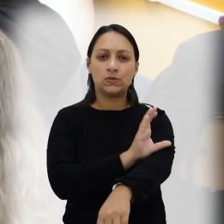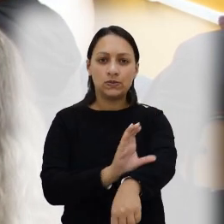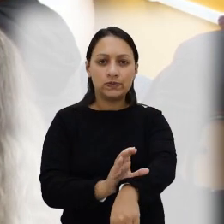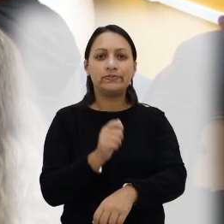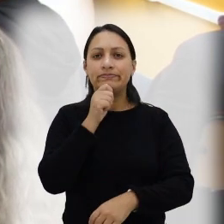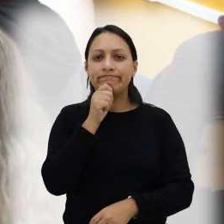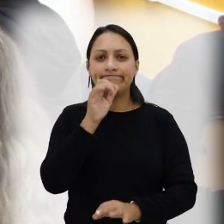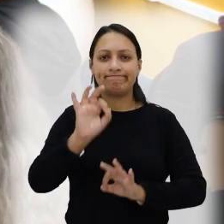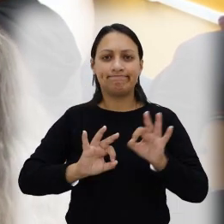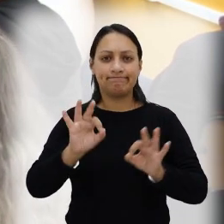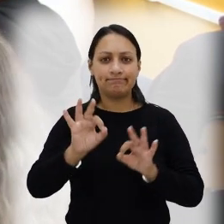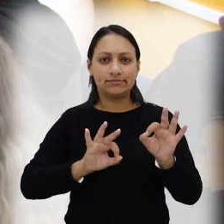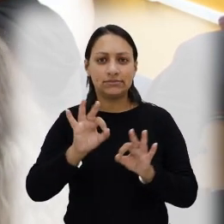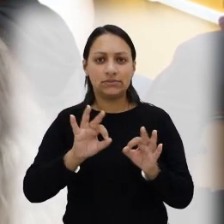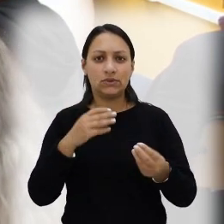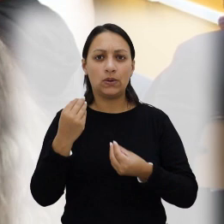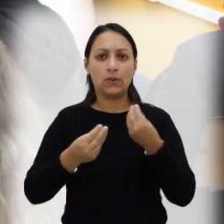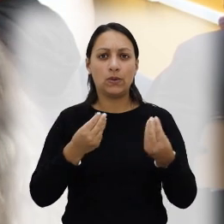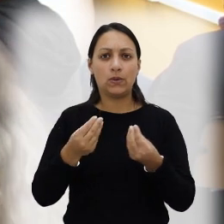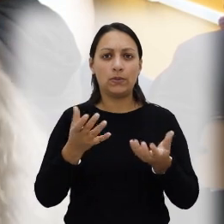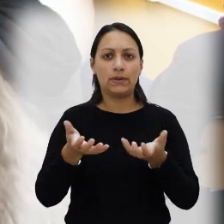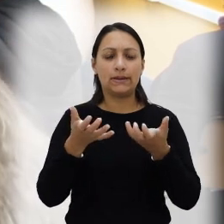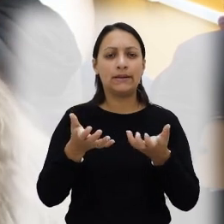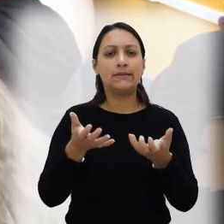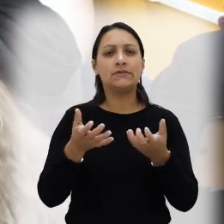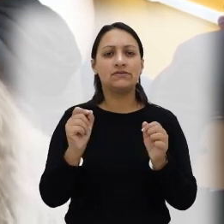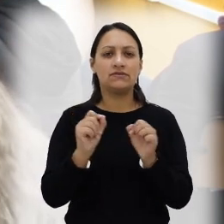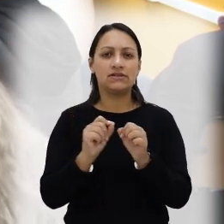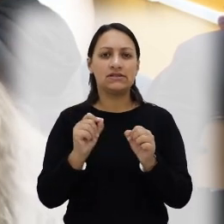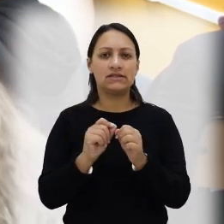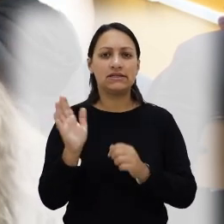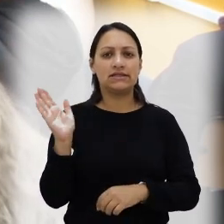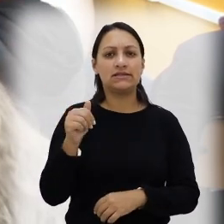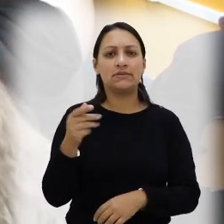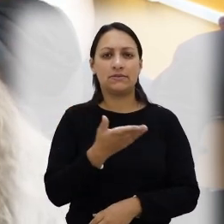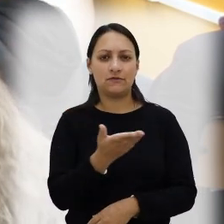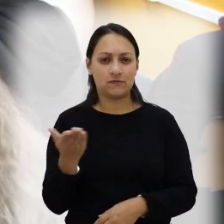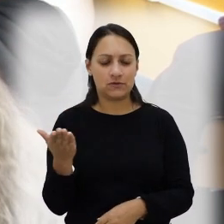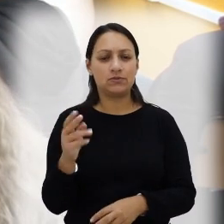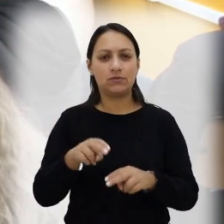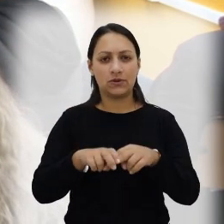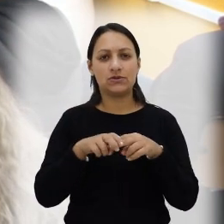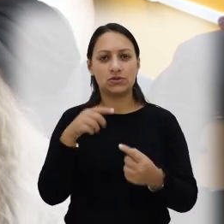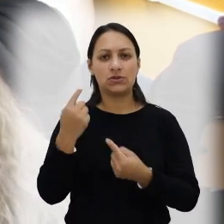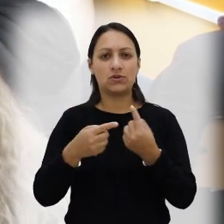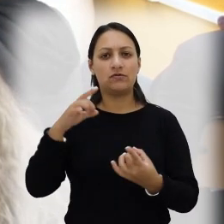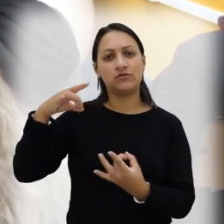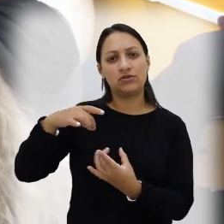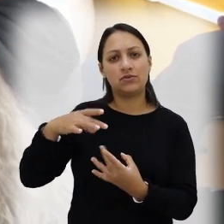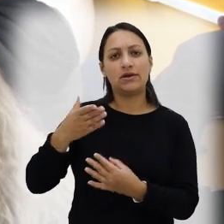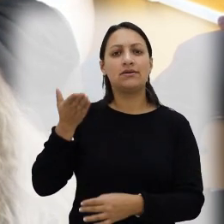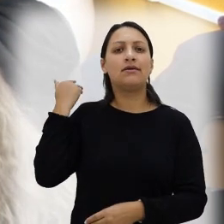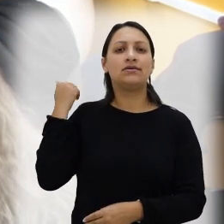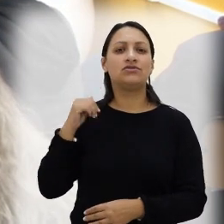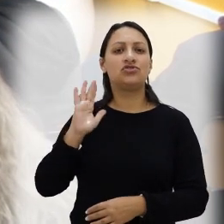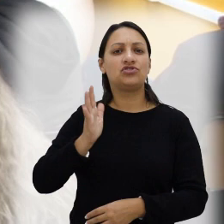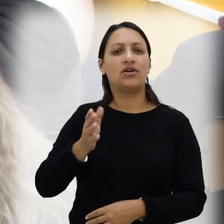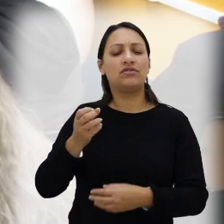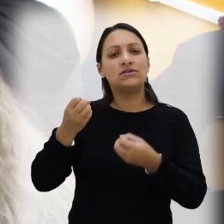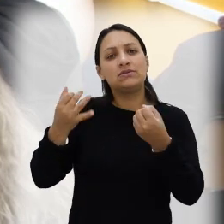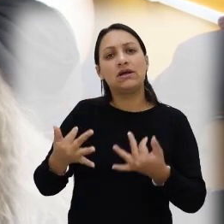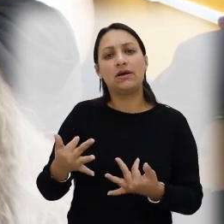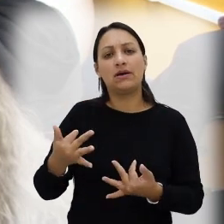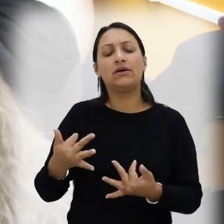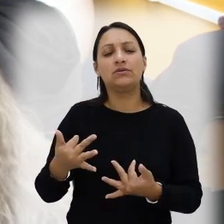ainda formatando como que a gente pretende trazer ele para vocês, por conta de alguns feedbacks anteriores que a gente recebeu em